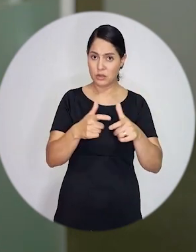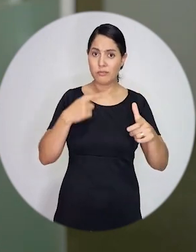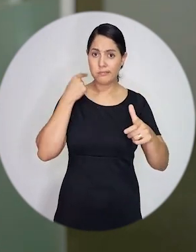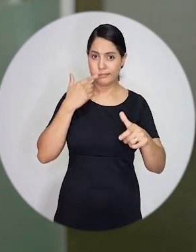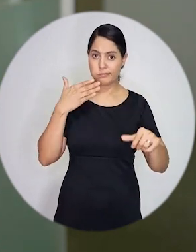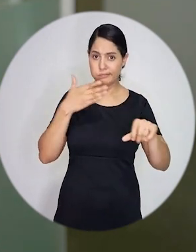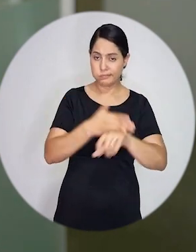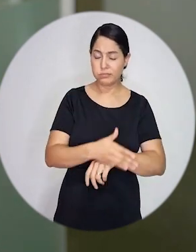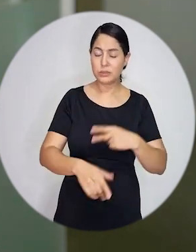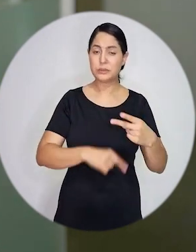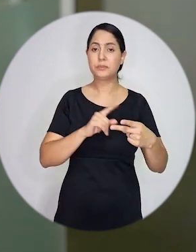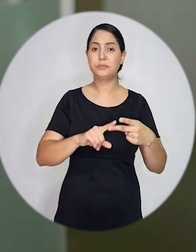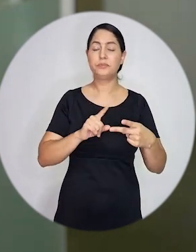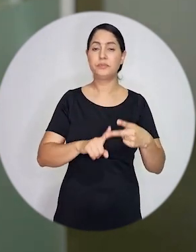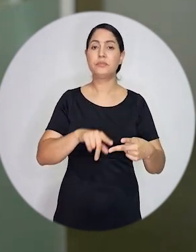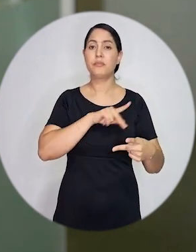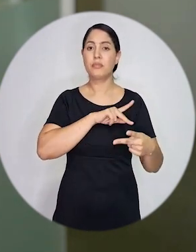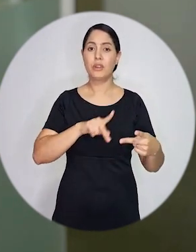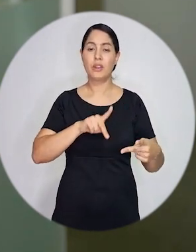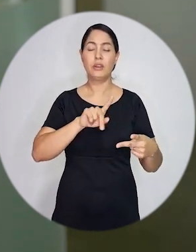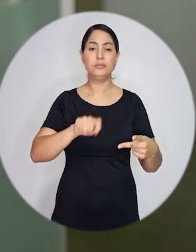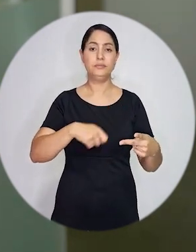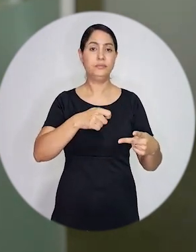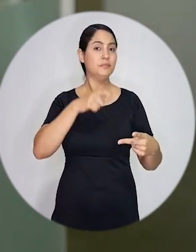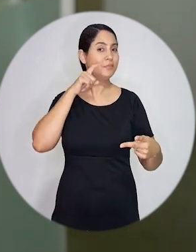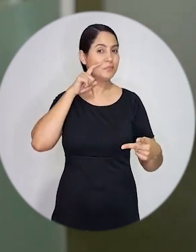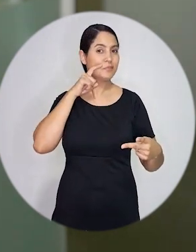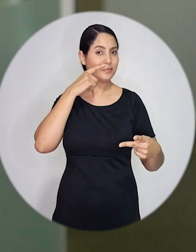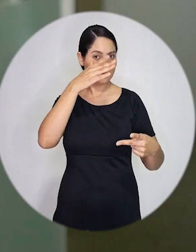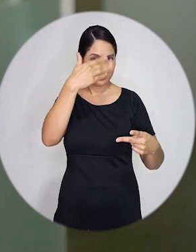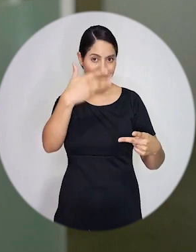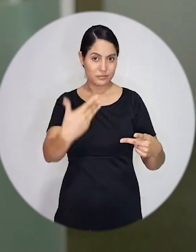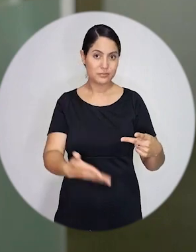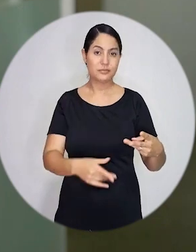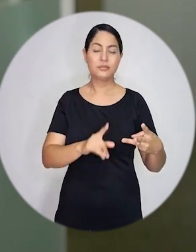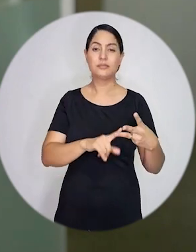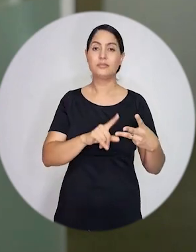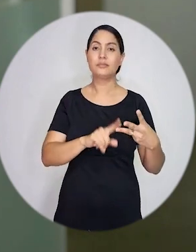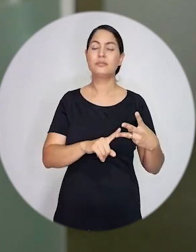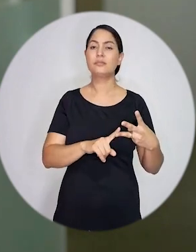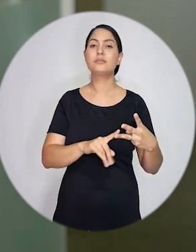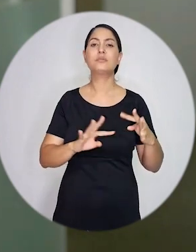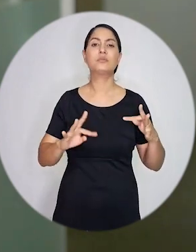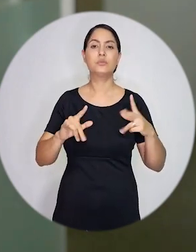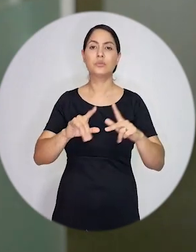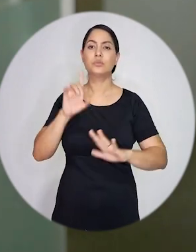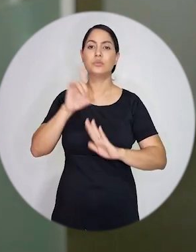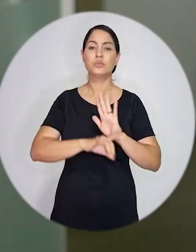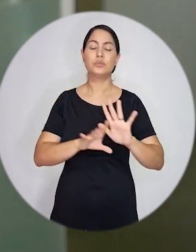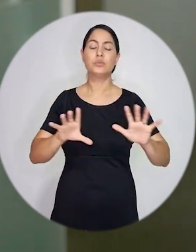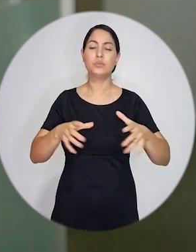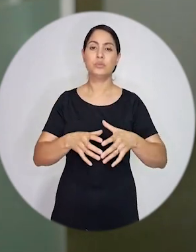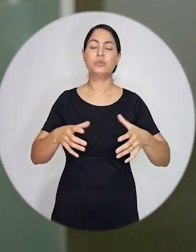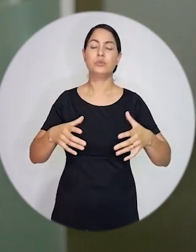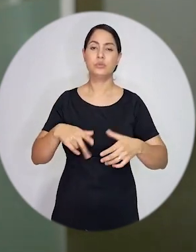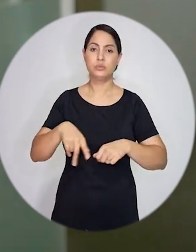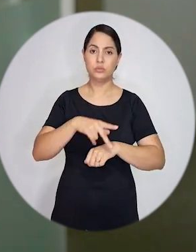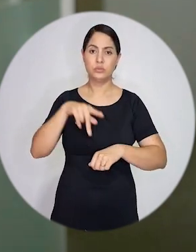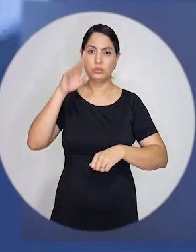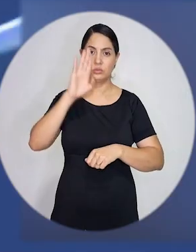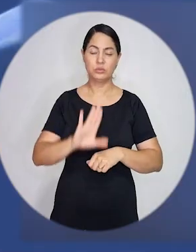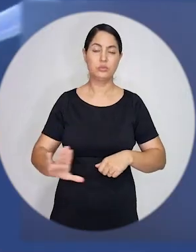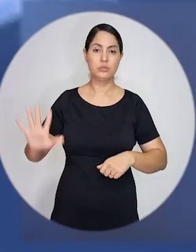da advocacia e também enalteceu o trabalho do presidente da Ordem, Beto Simonetti, e de toda a diretoria da